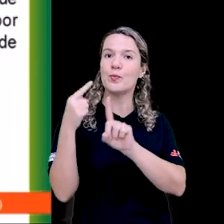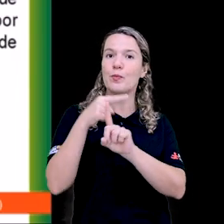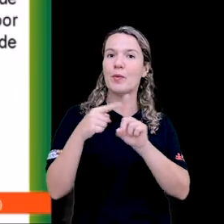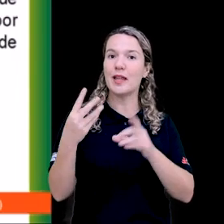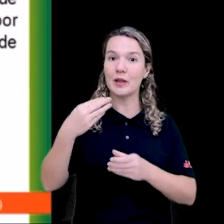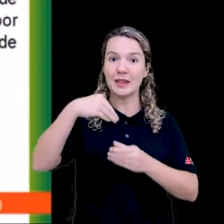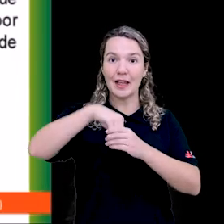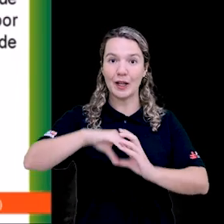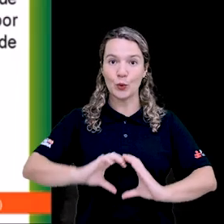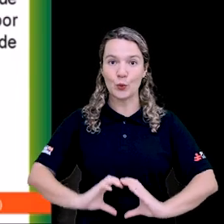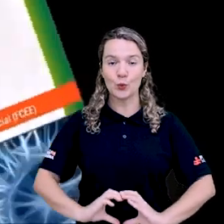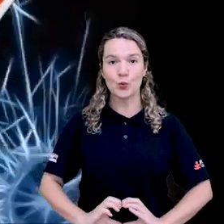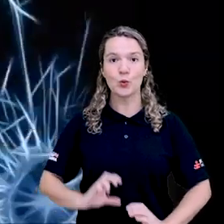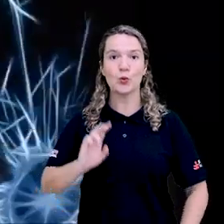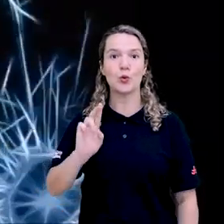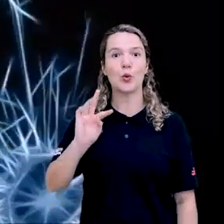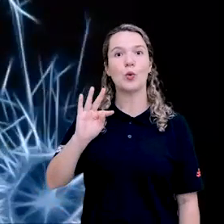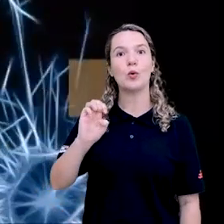meio intraútero.